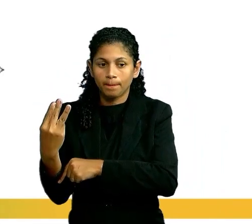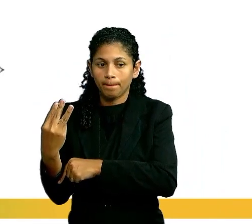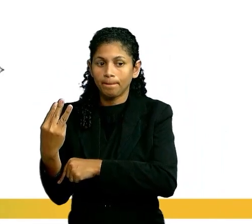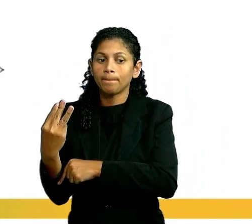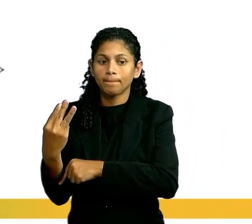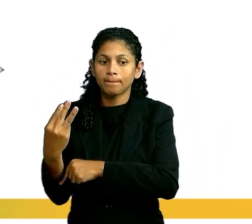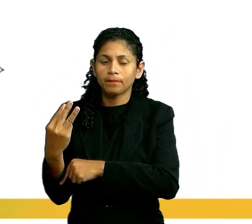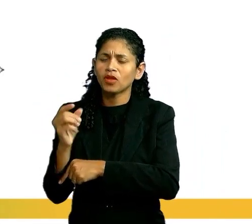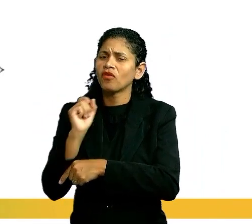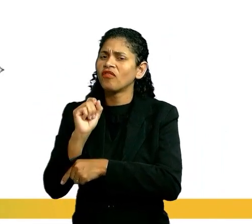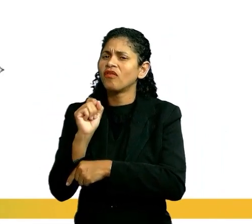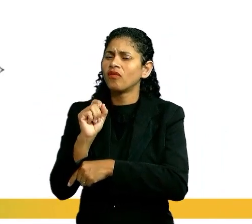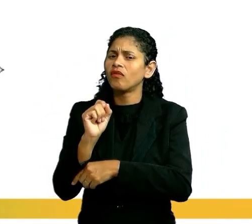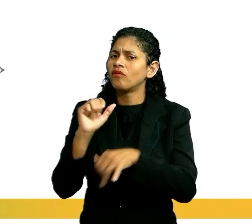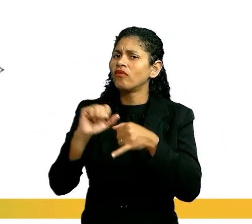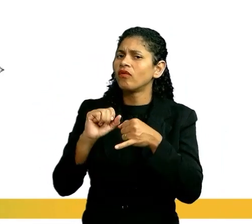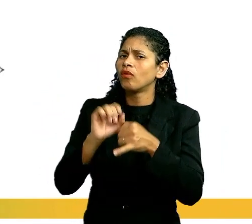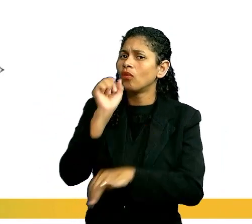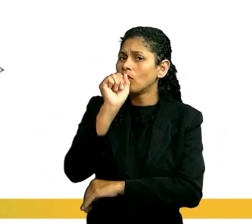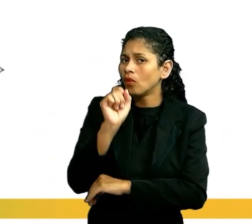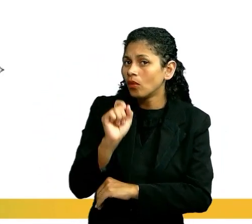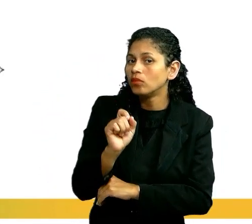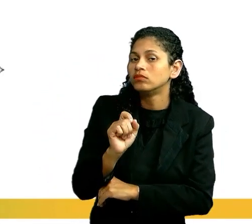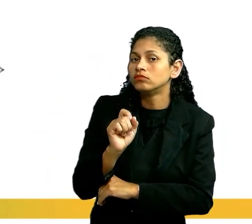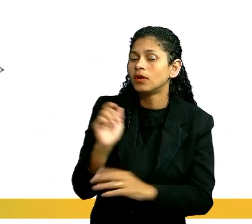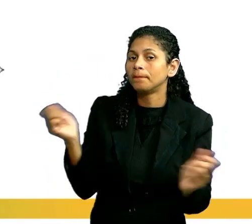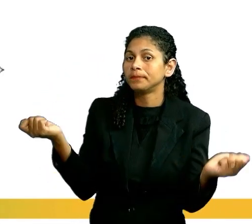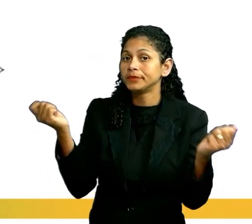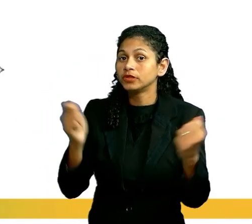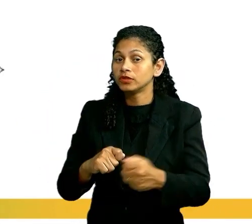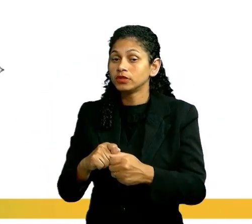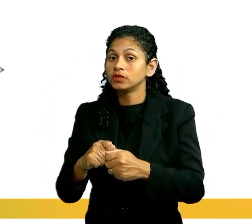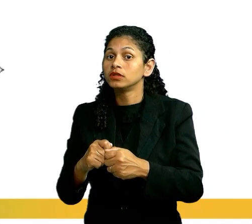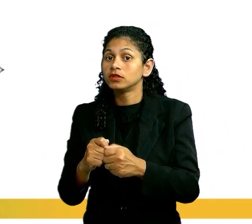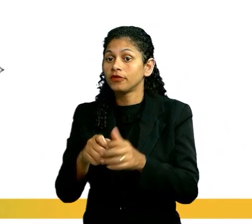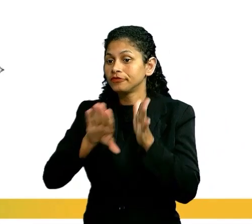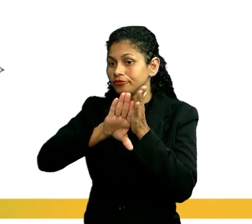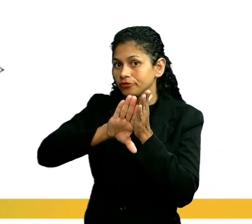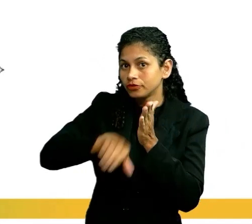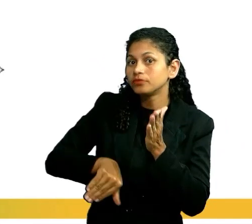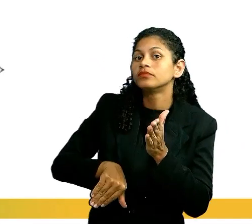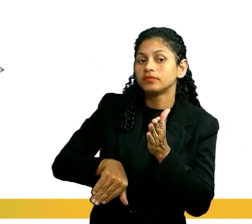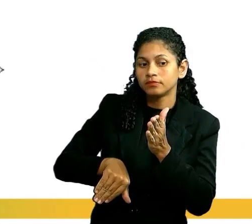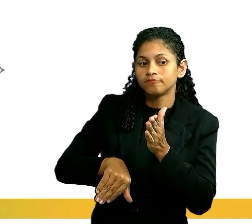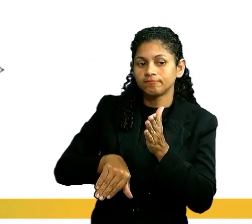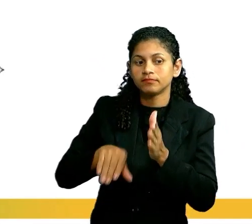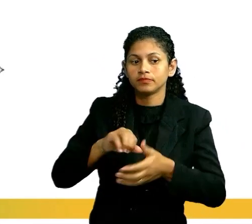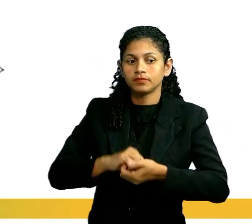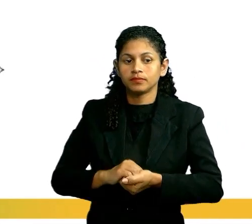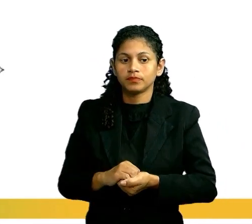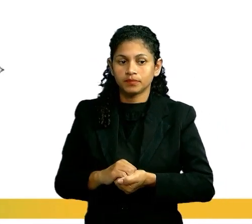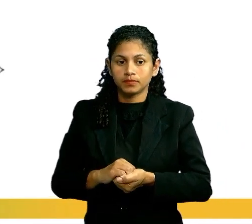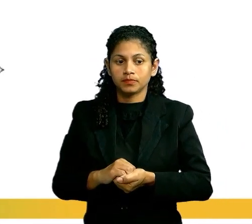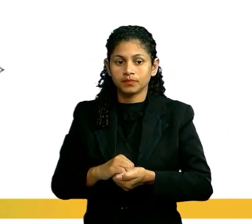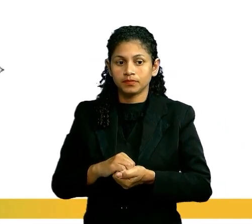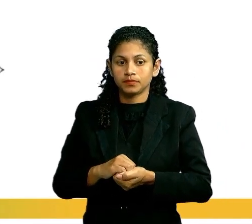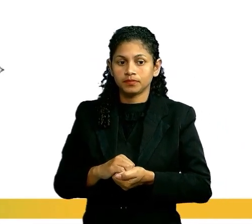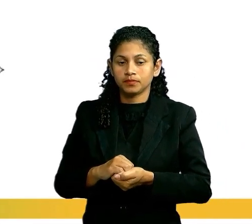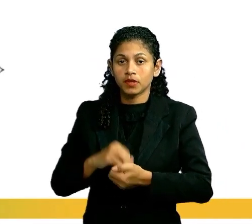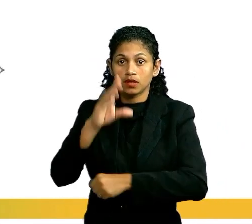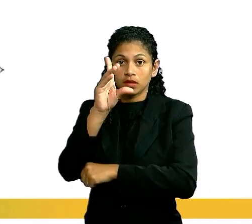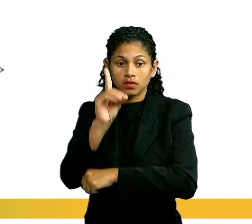Nesse caso aqui, ó. Isso aqui é possível subtrair. Como assim? 270 raiz de 3 menos 90